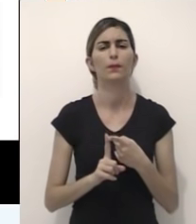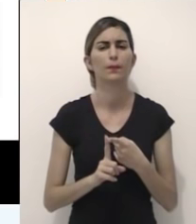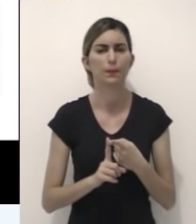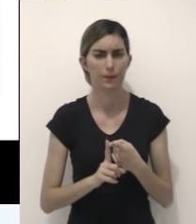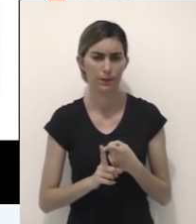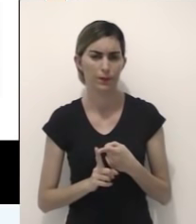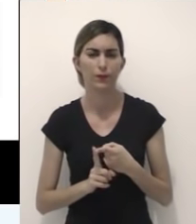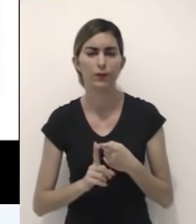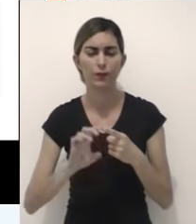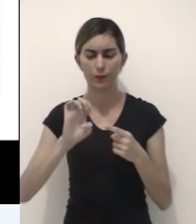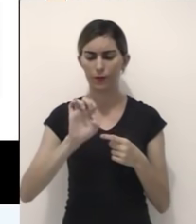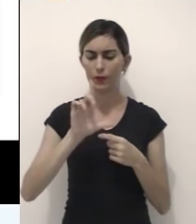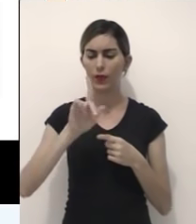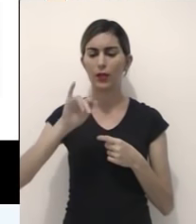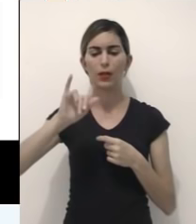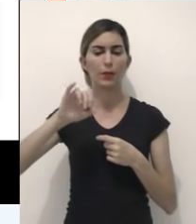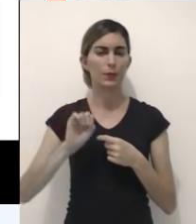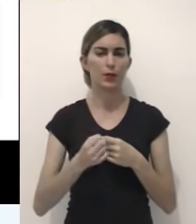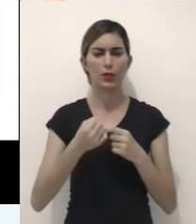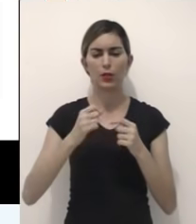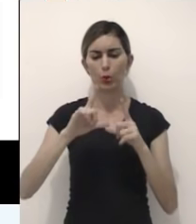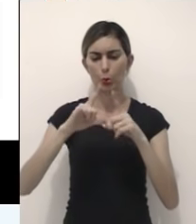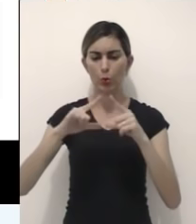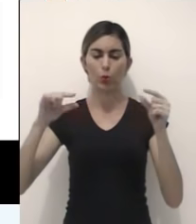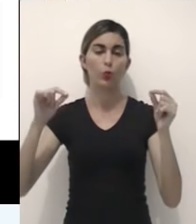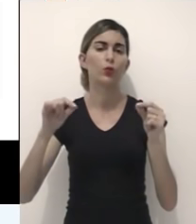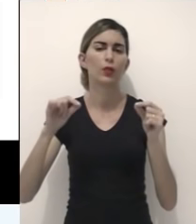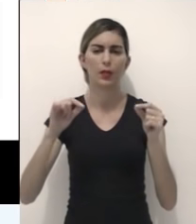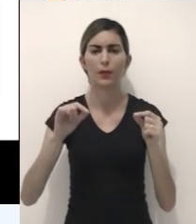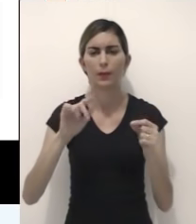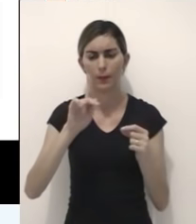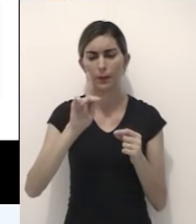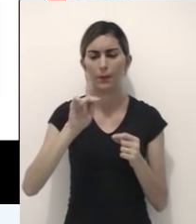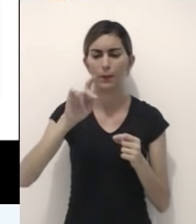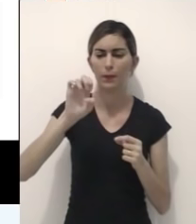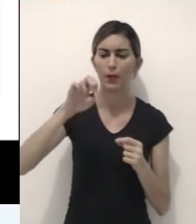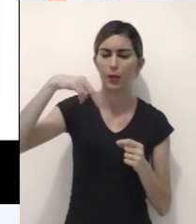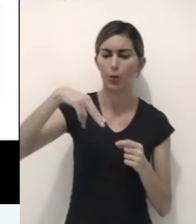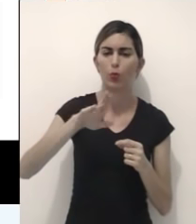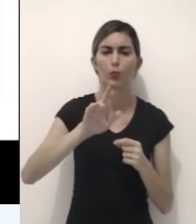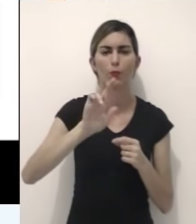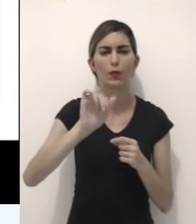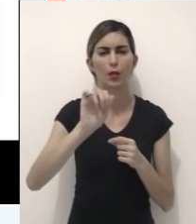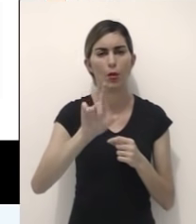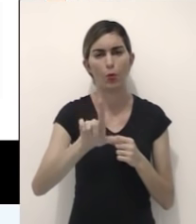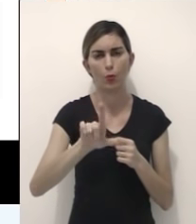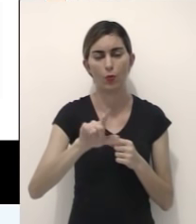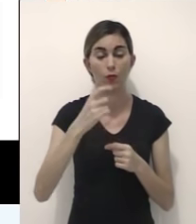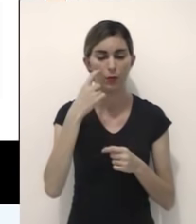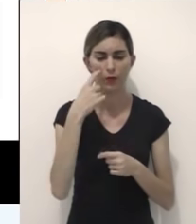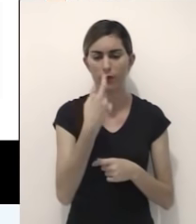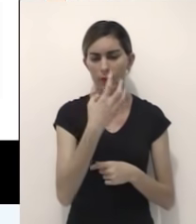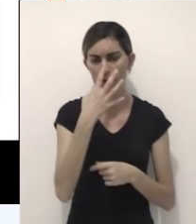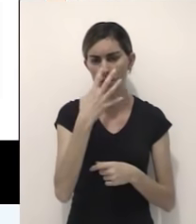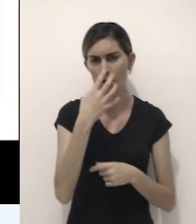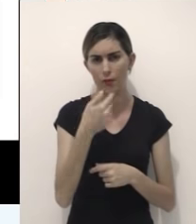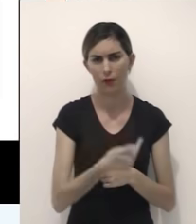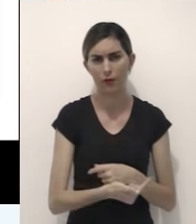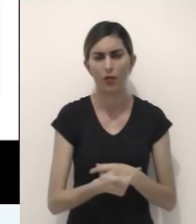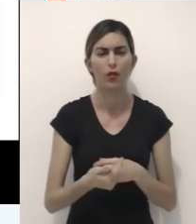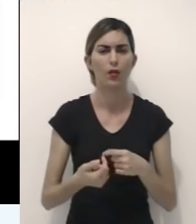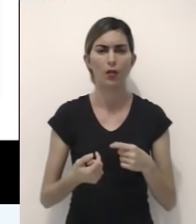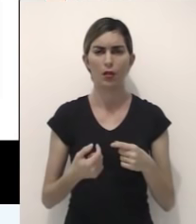primeira situação o eclipse lunar penumbral. O que é isso? Observem bem